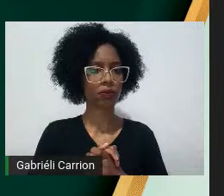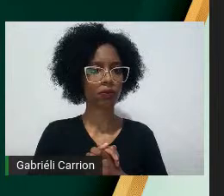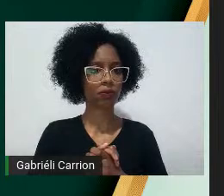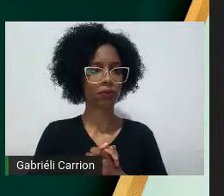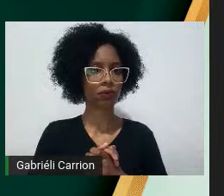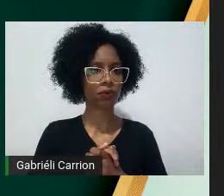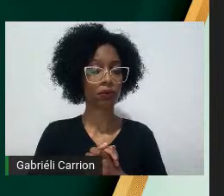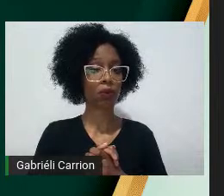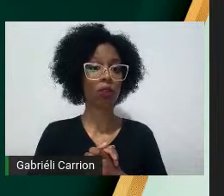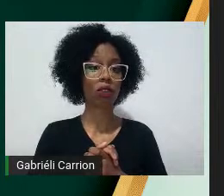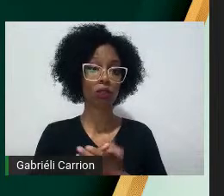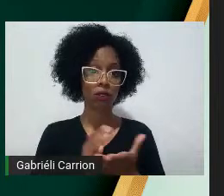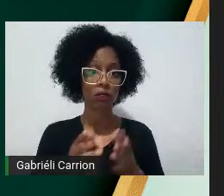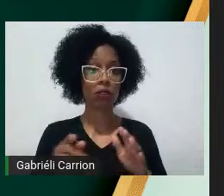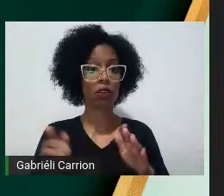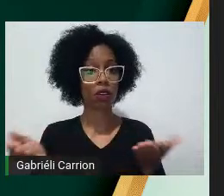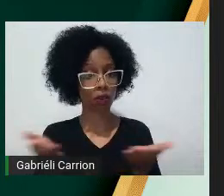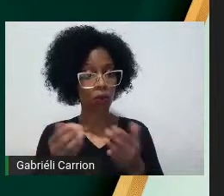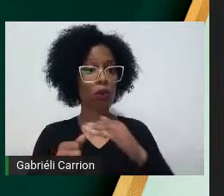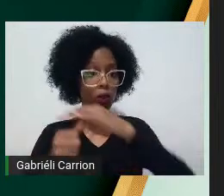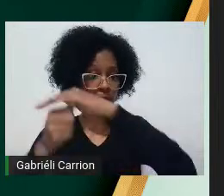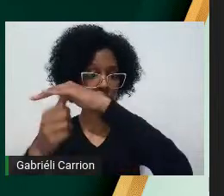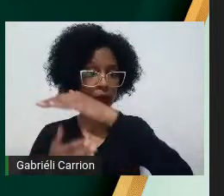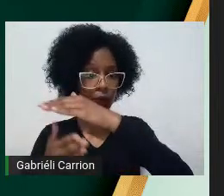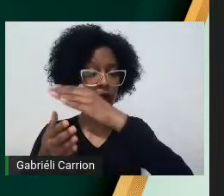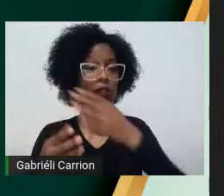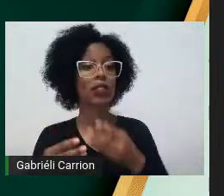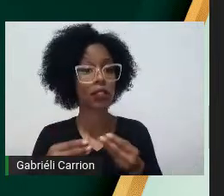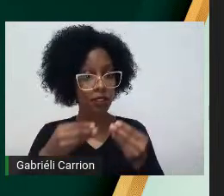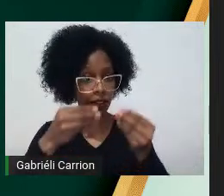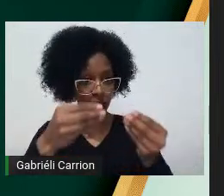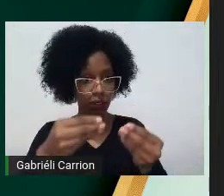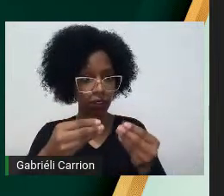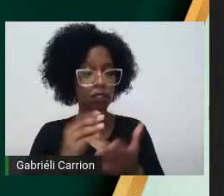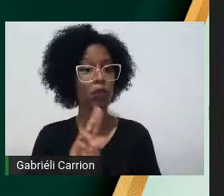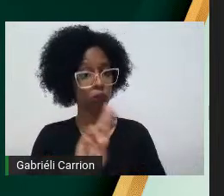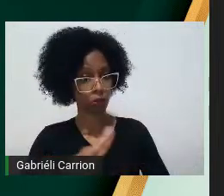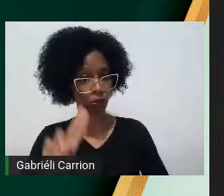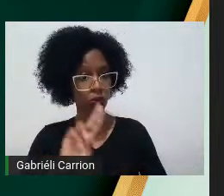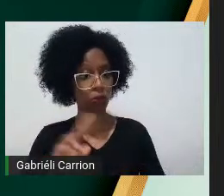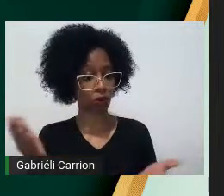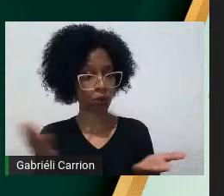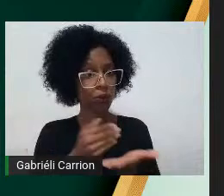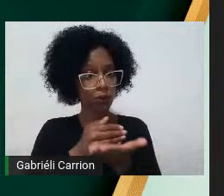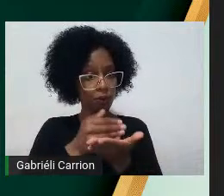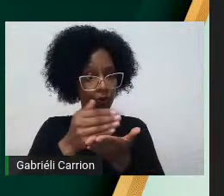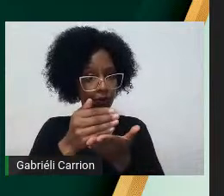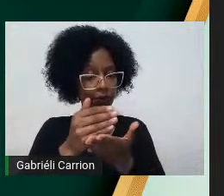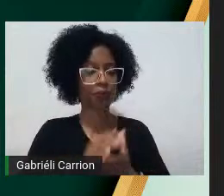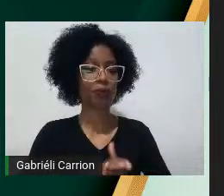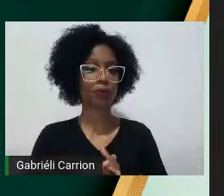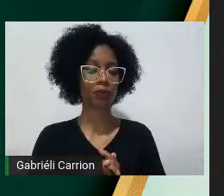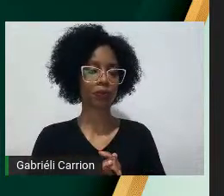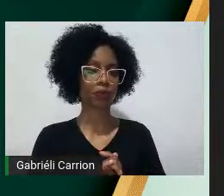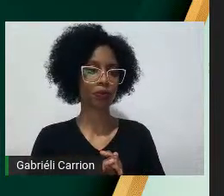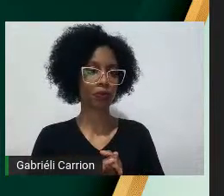A pró-reitora passa a outorgar o grau de acordo com a chamada nominal a seguir.